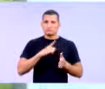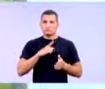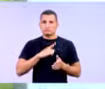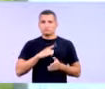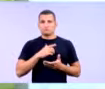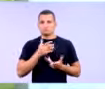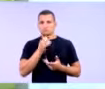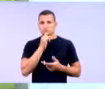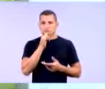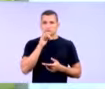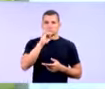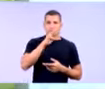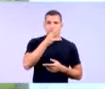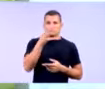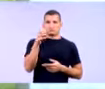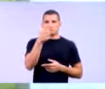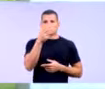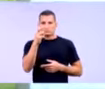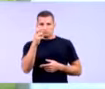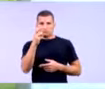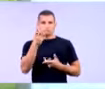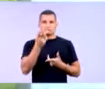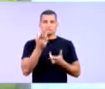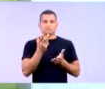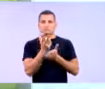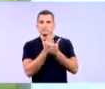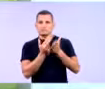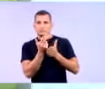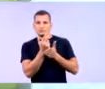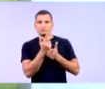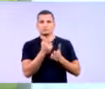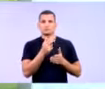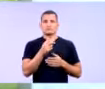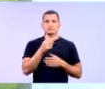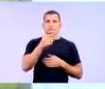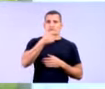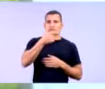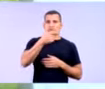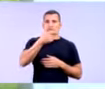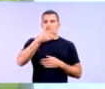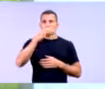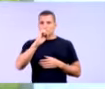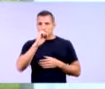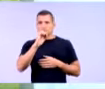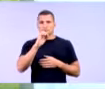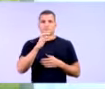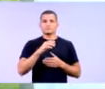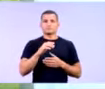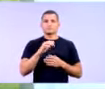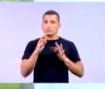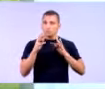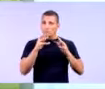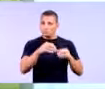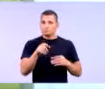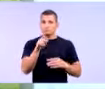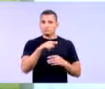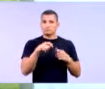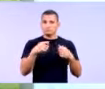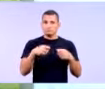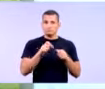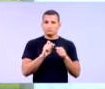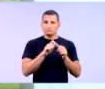tabelas, ilustração, 20 figuras, 20 quadros, todos eles você faz uma